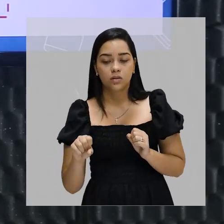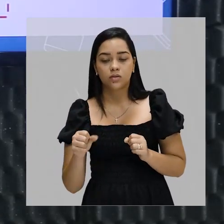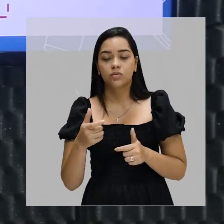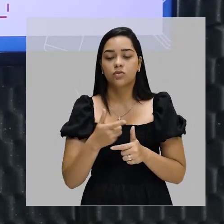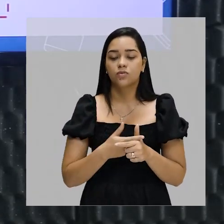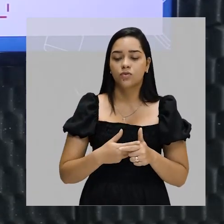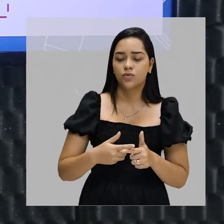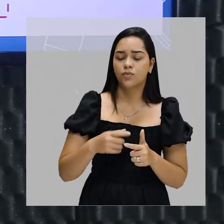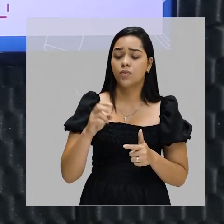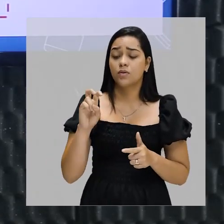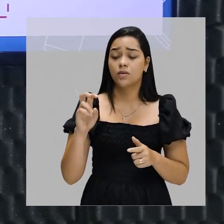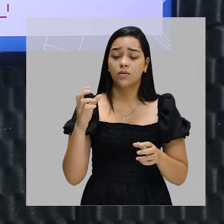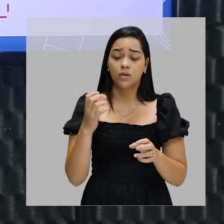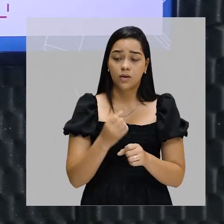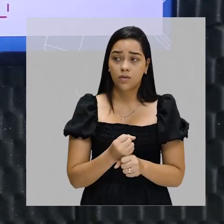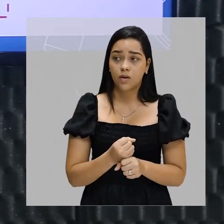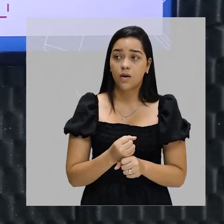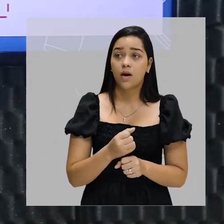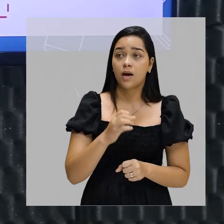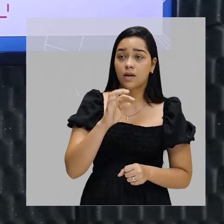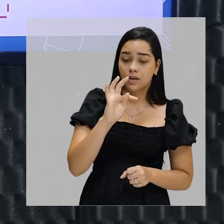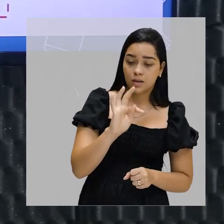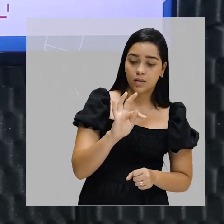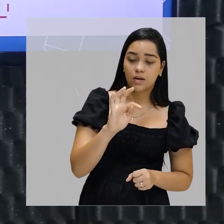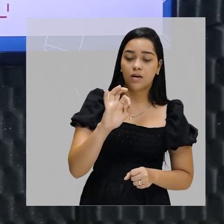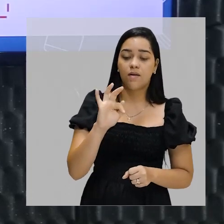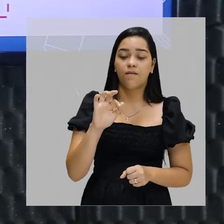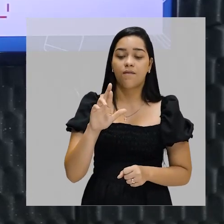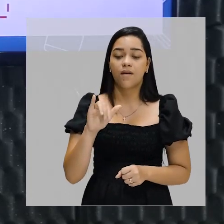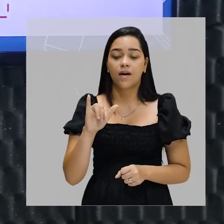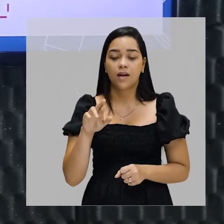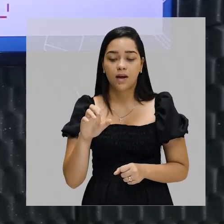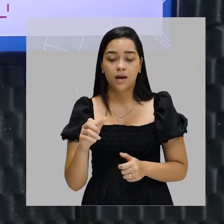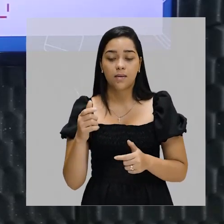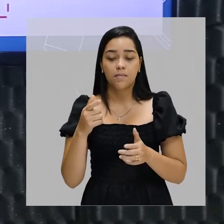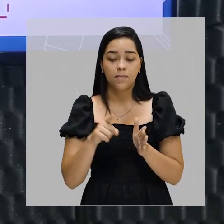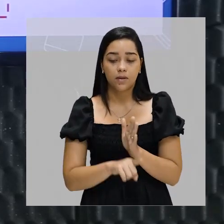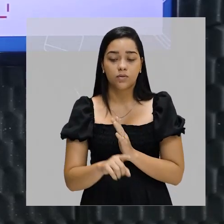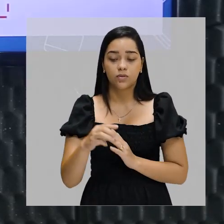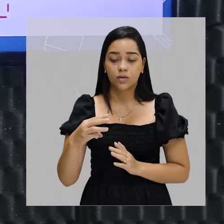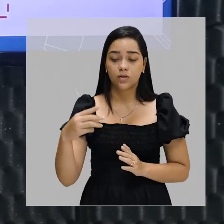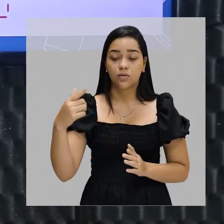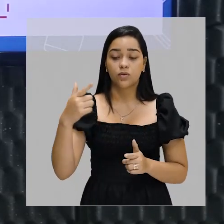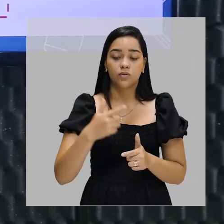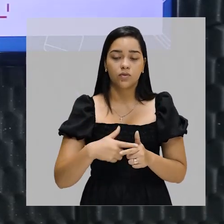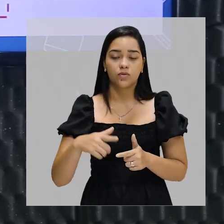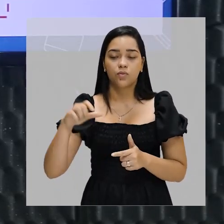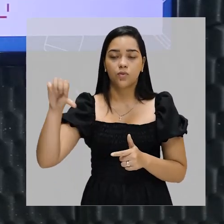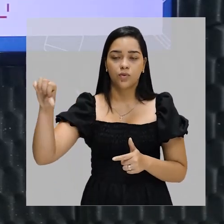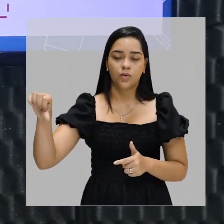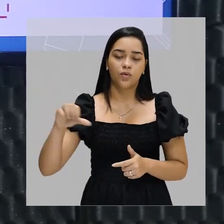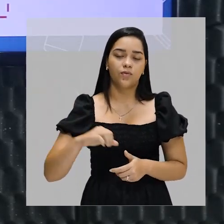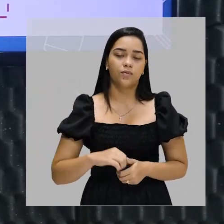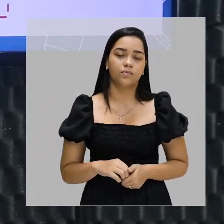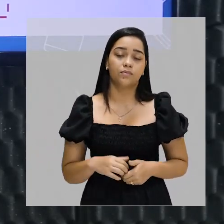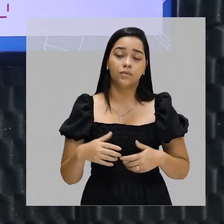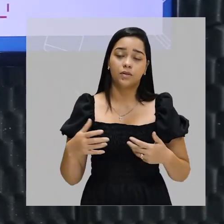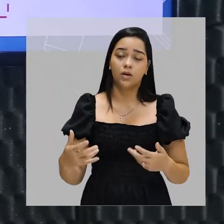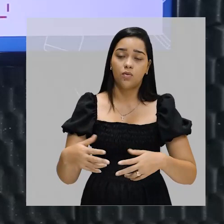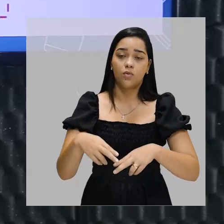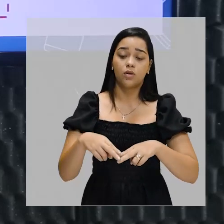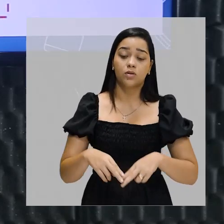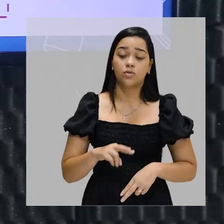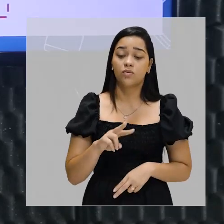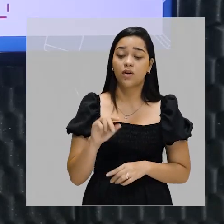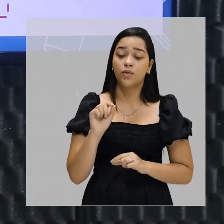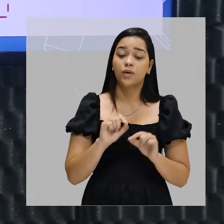5 vai ser igual à temperatura Fahrenheit menos 32 dividido por 9. Então, dessa forma, a